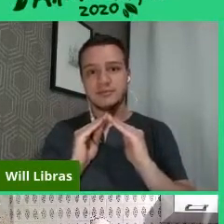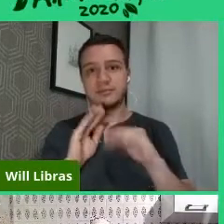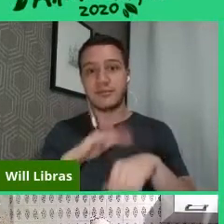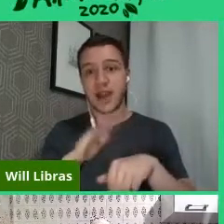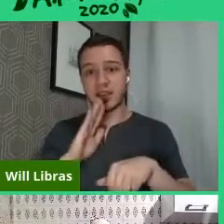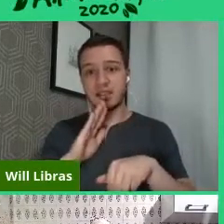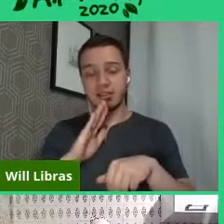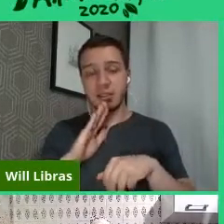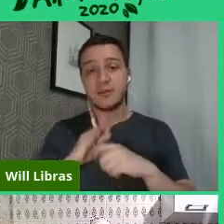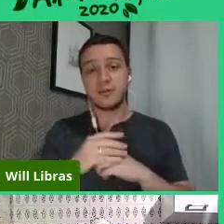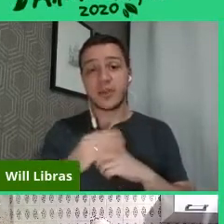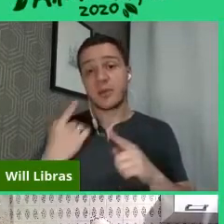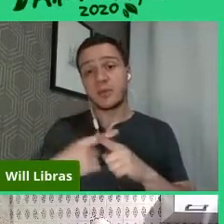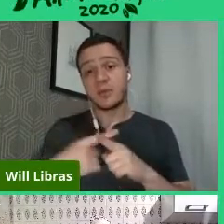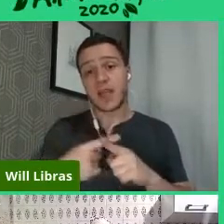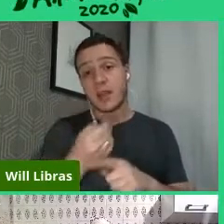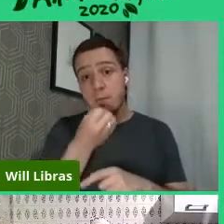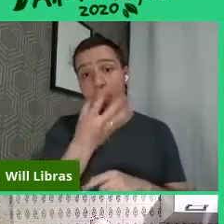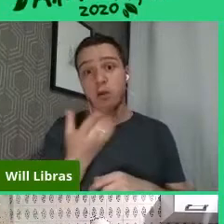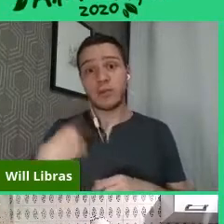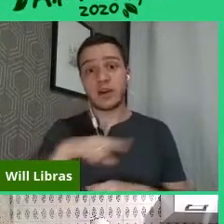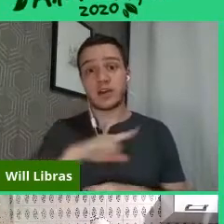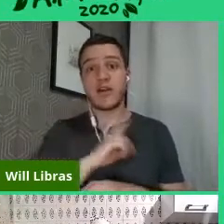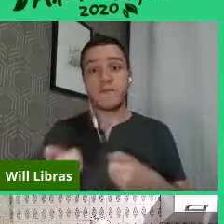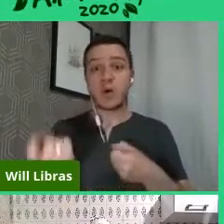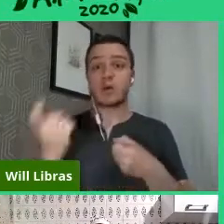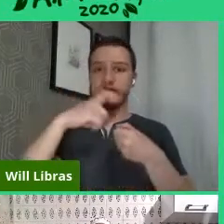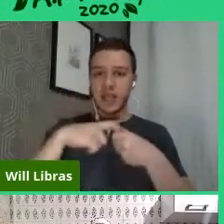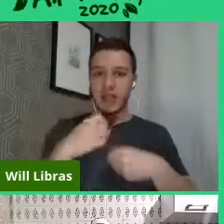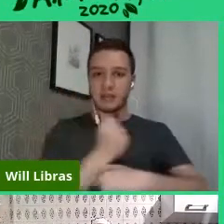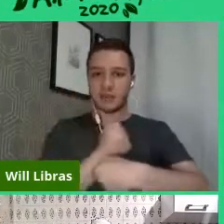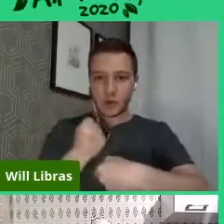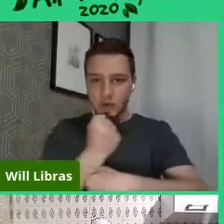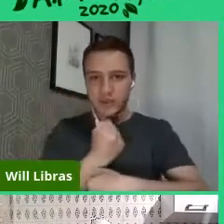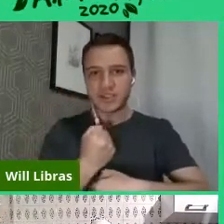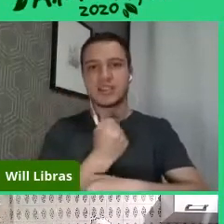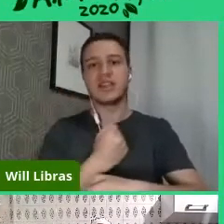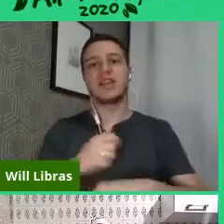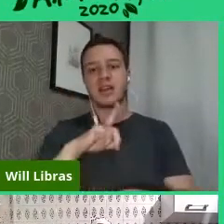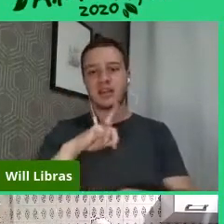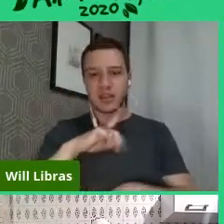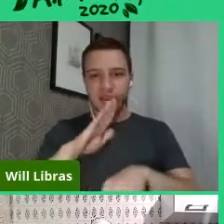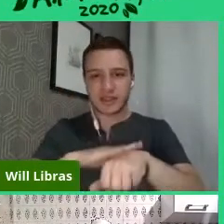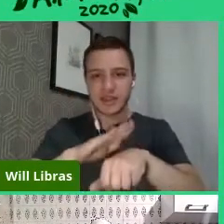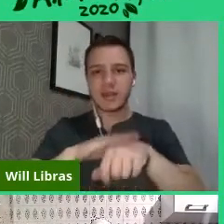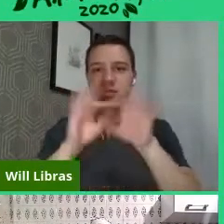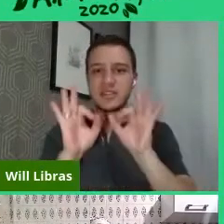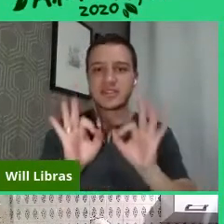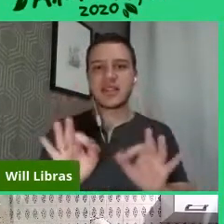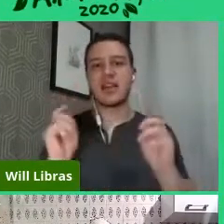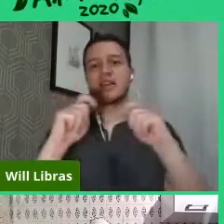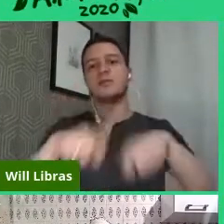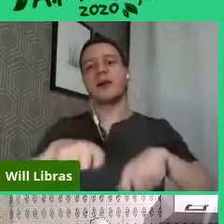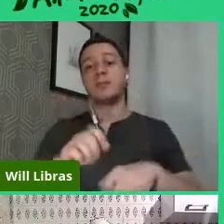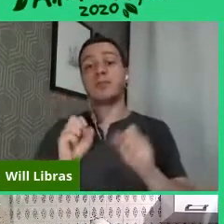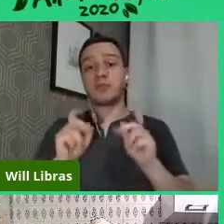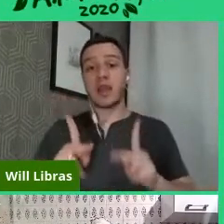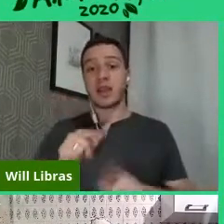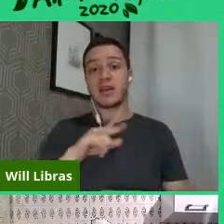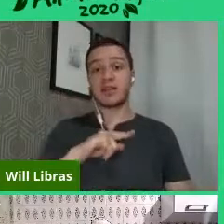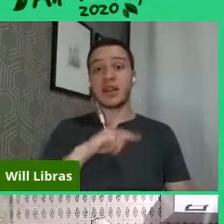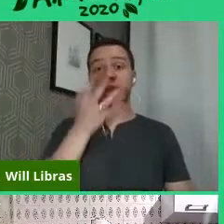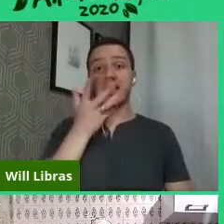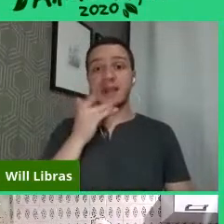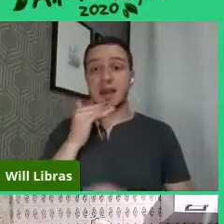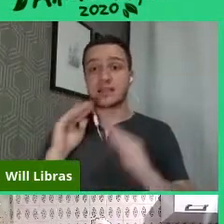bom para a gente poder voltar para a cozinha, ter esse tempo maior de cozinhar. Para quem tem crianças em casa, né,